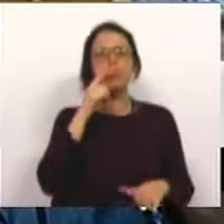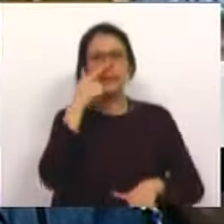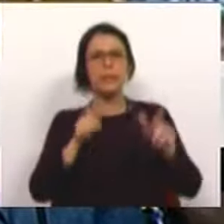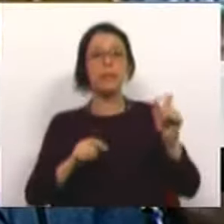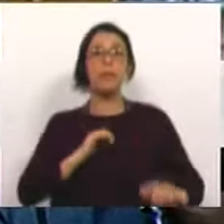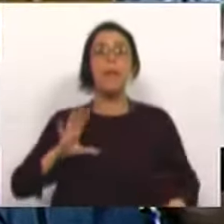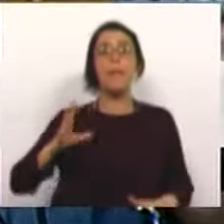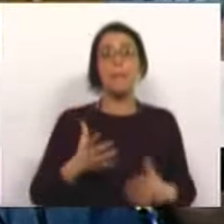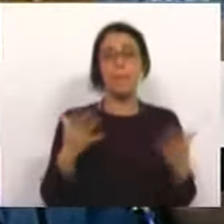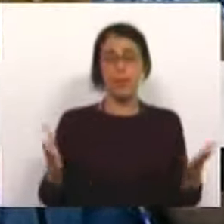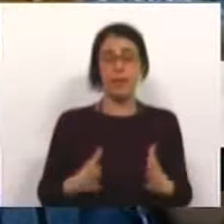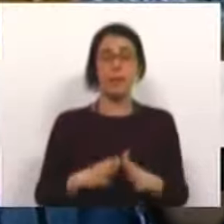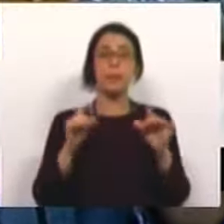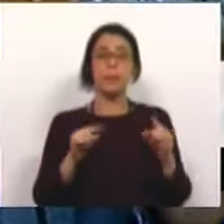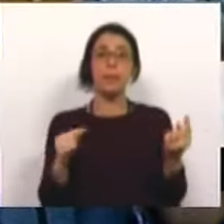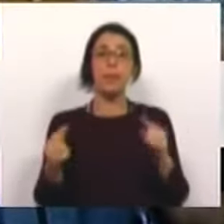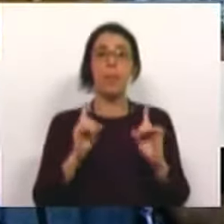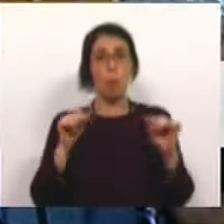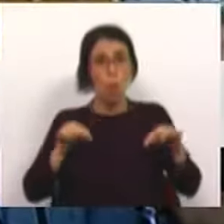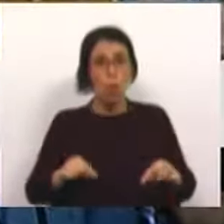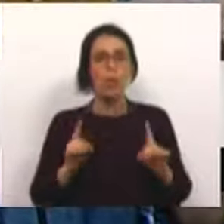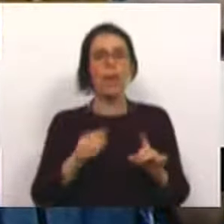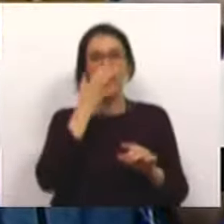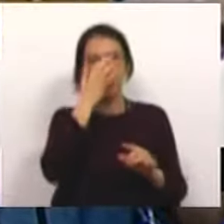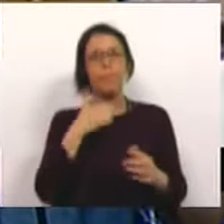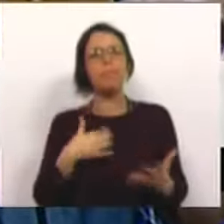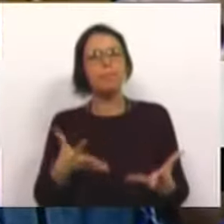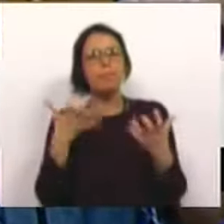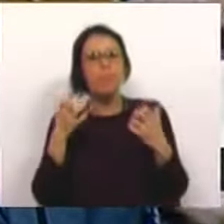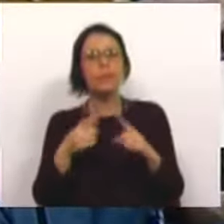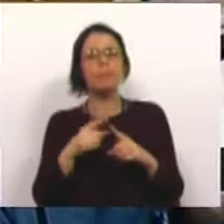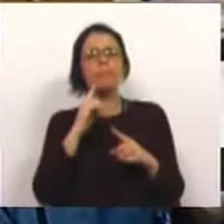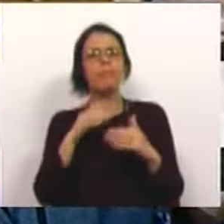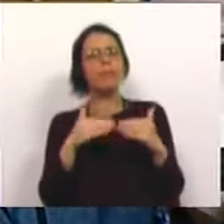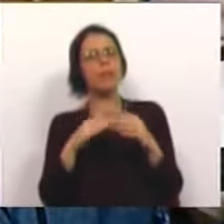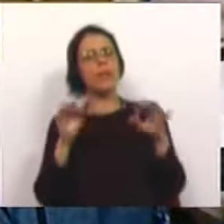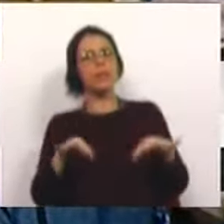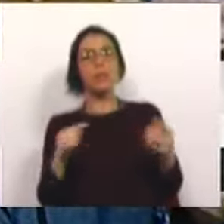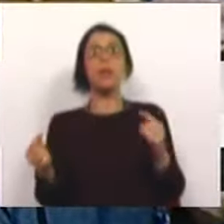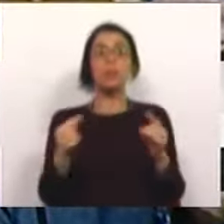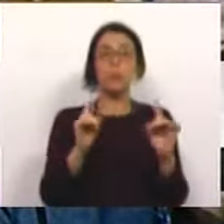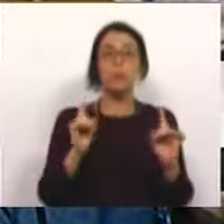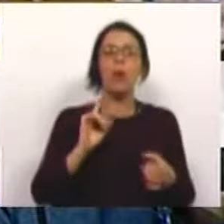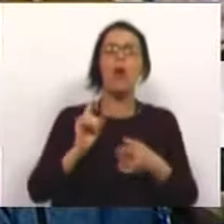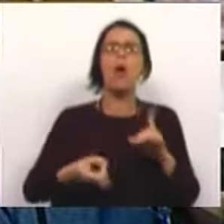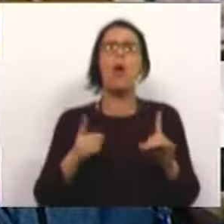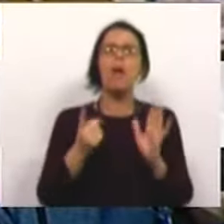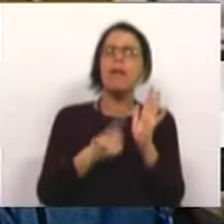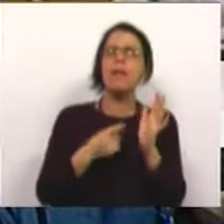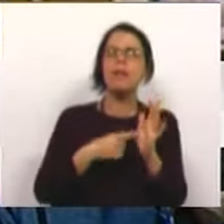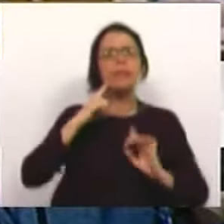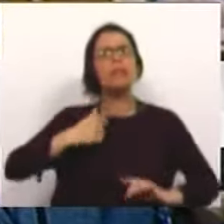para o nosso país. Este é o debate de hoje, mas nós queremos colocar nesta fase final do debate aquilo que é a